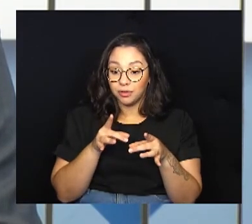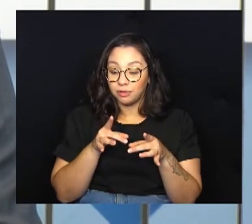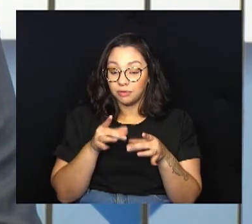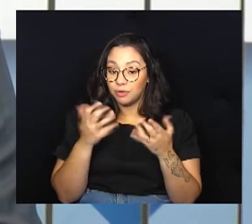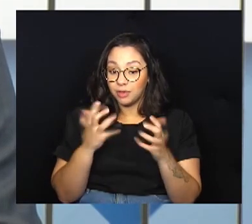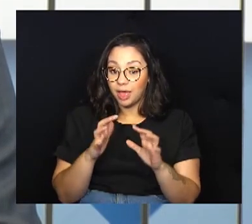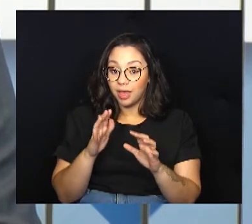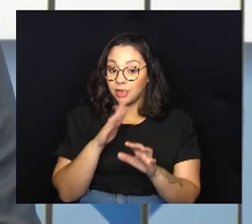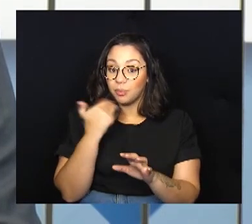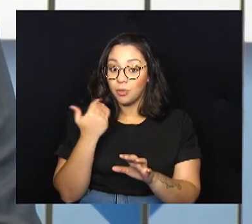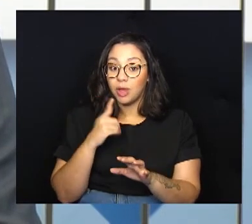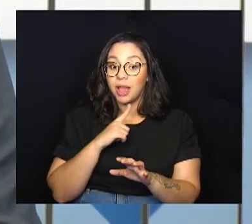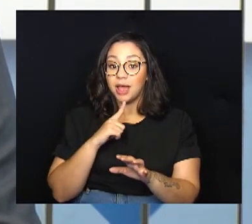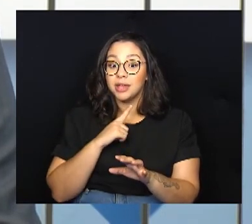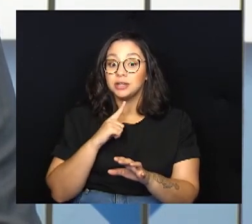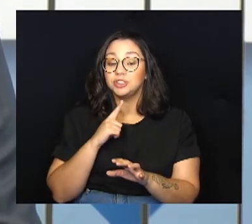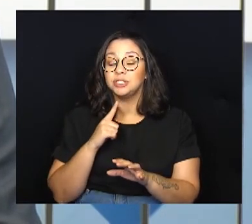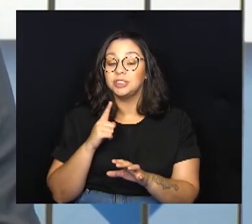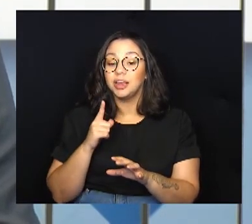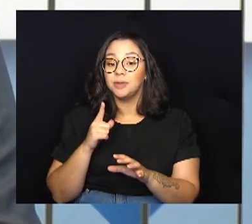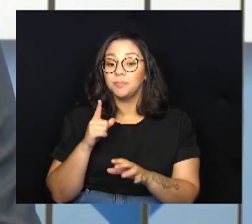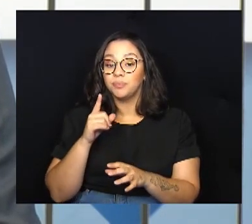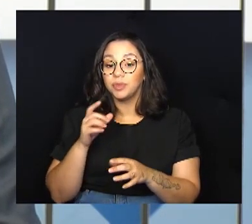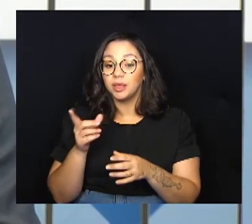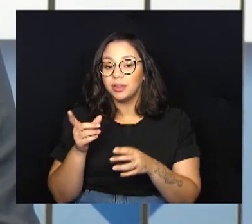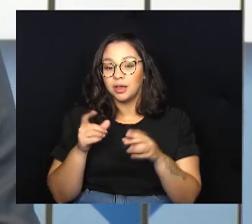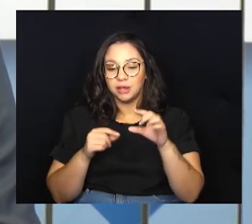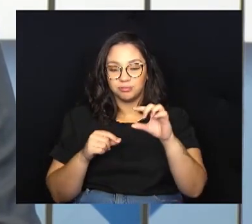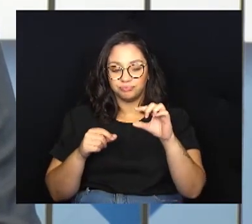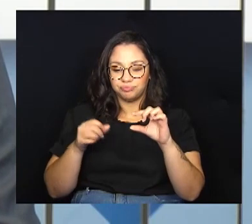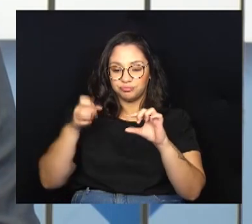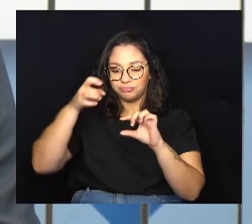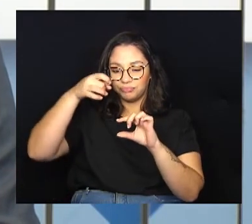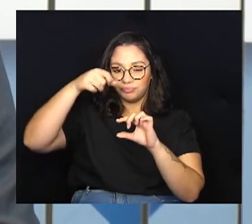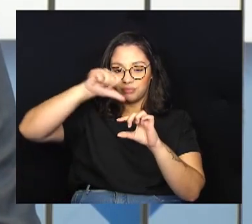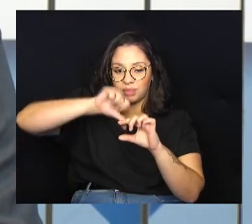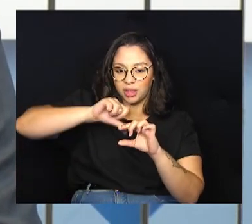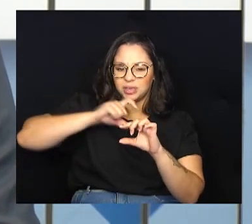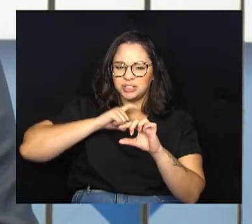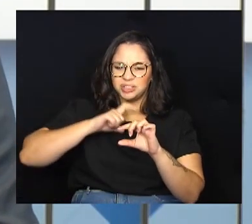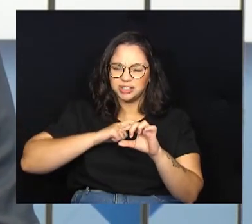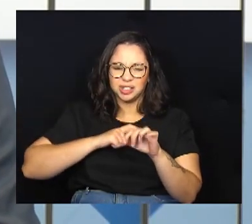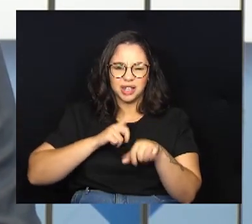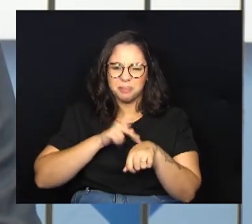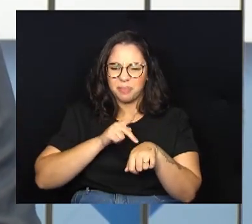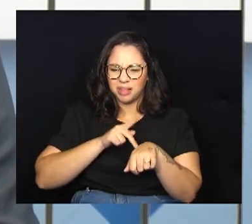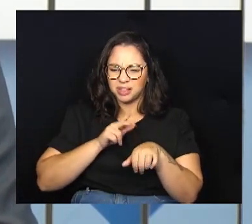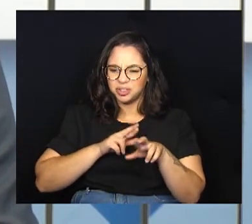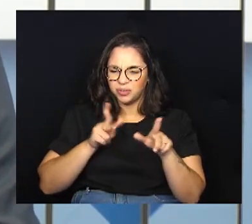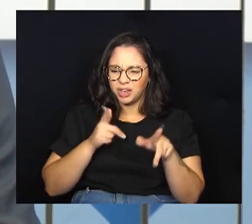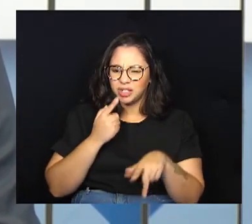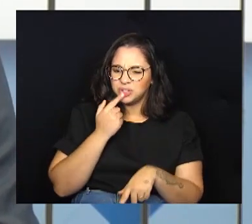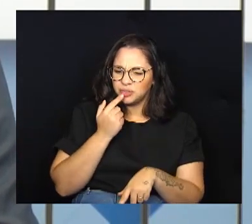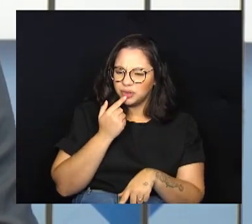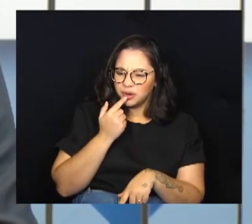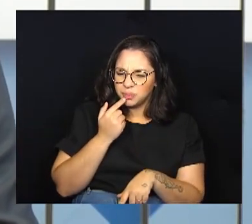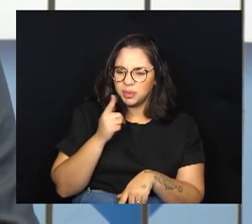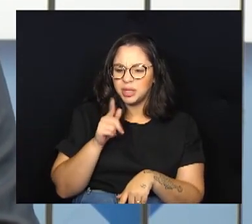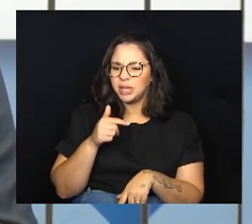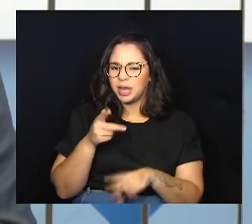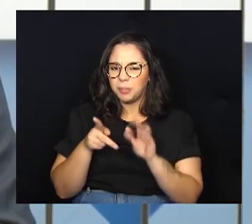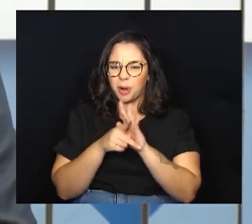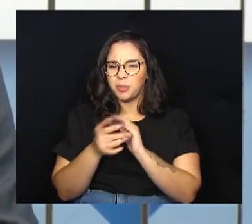correndo atrás para ver se a gente vai fazer o estudo para ver como tratar, como prevenir e tudo mais. É algo descomunal. Como que